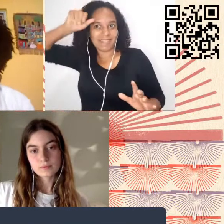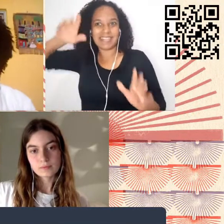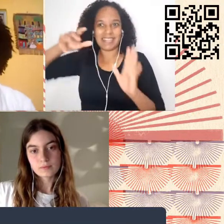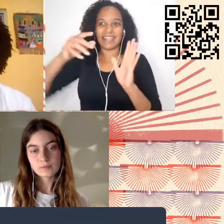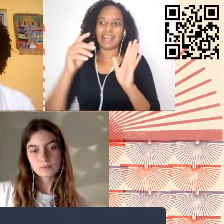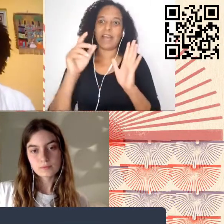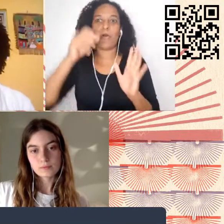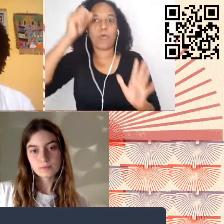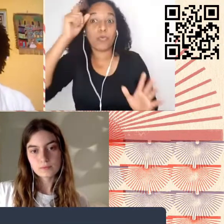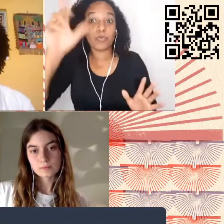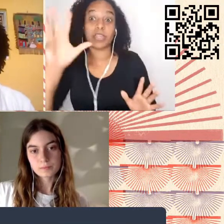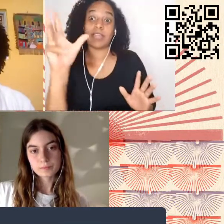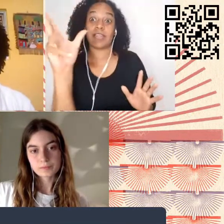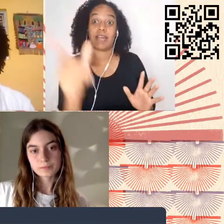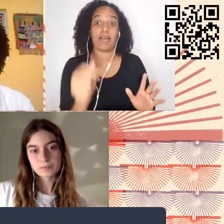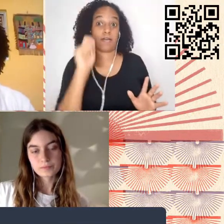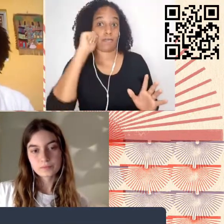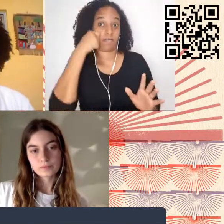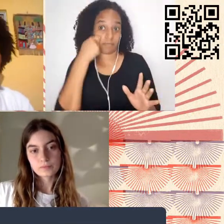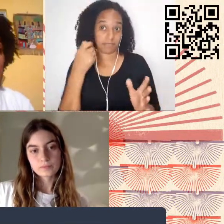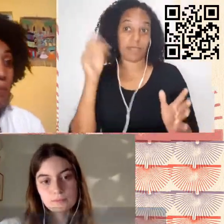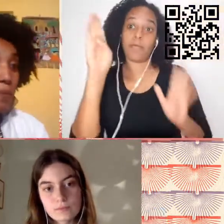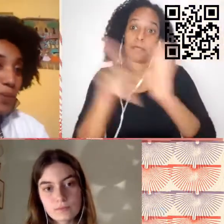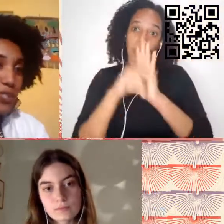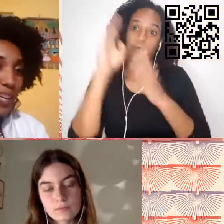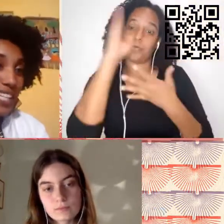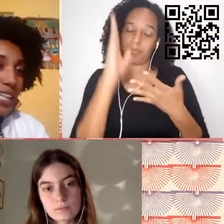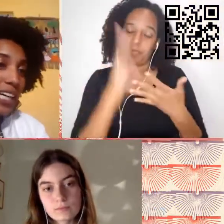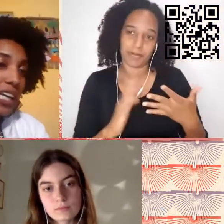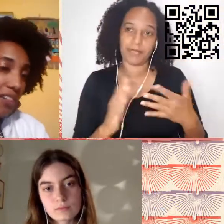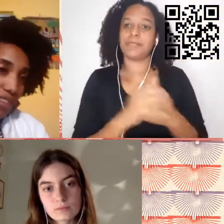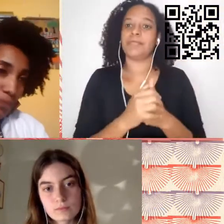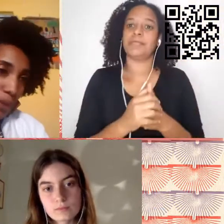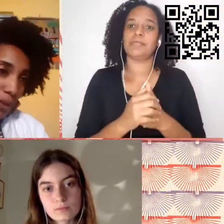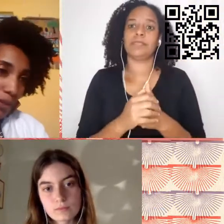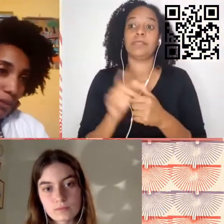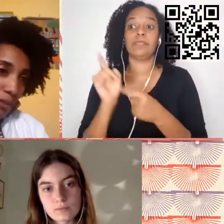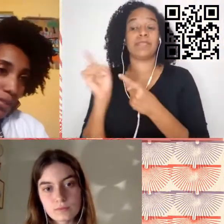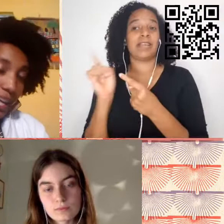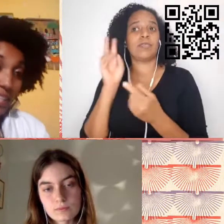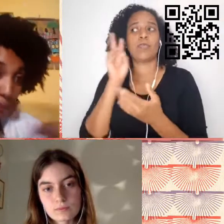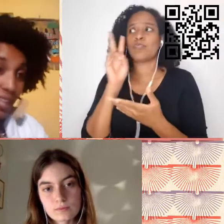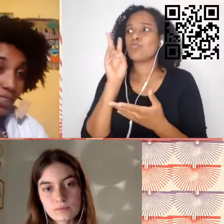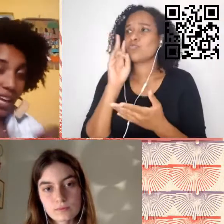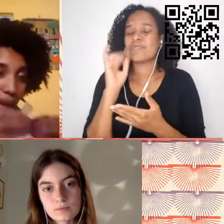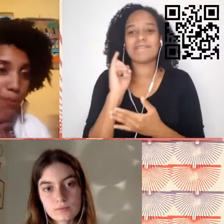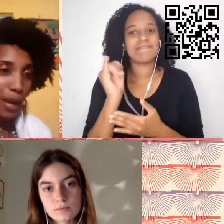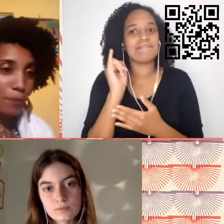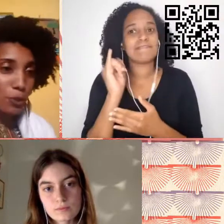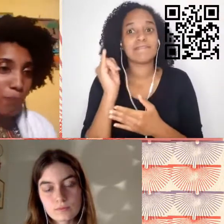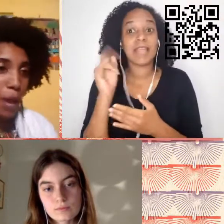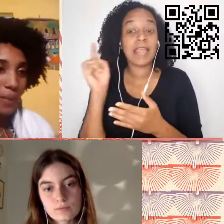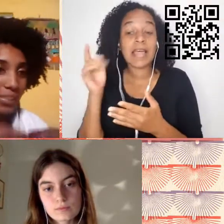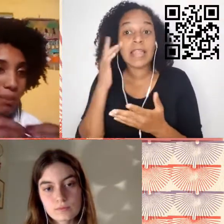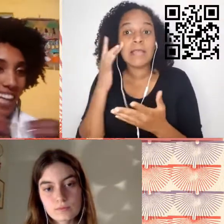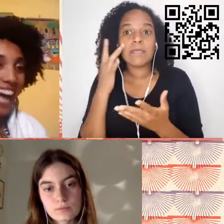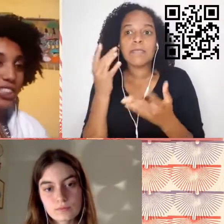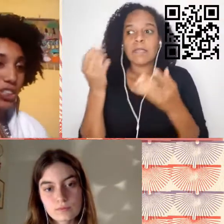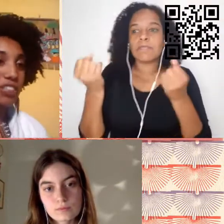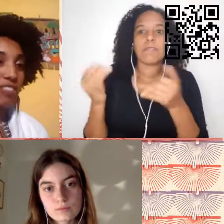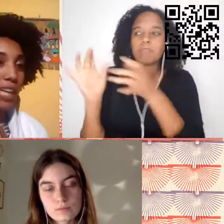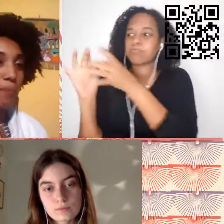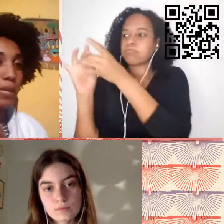afro-brasileira, né, e ela tinha histórias incríveis para... Ela sabia elaborar muito bem